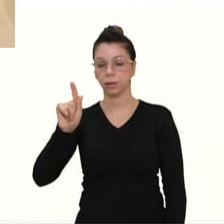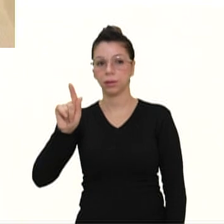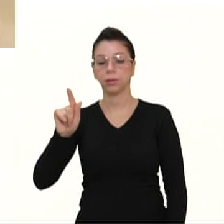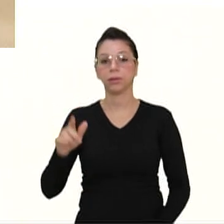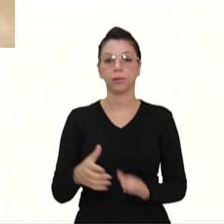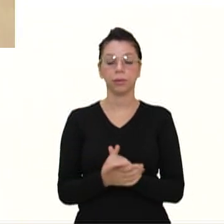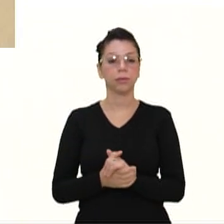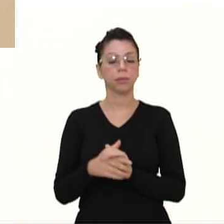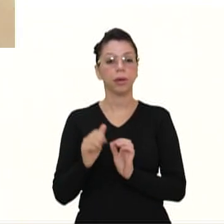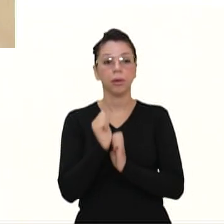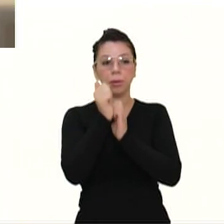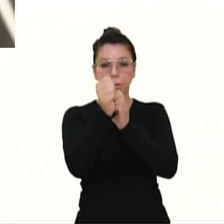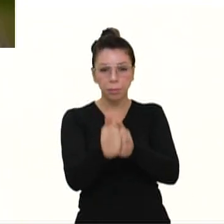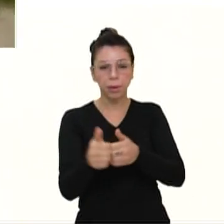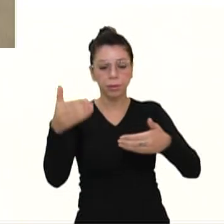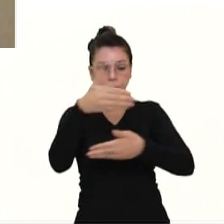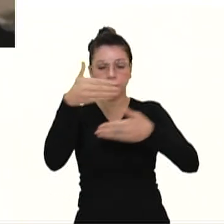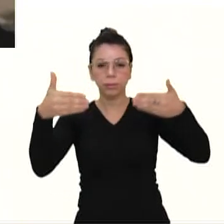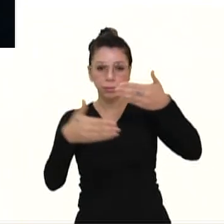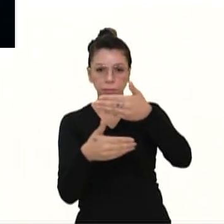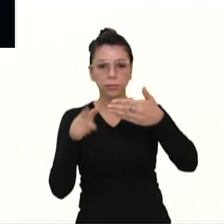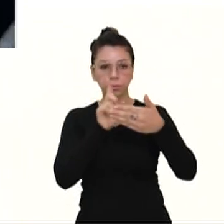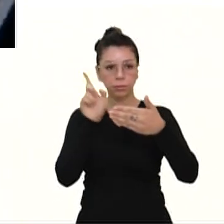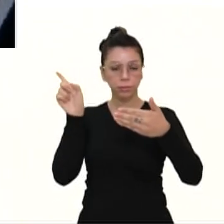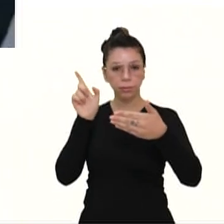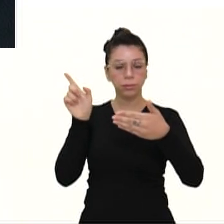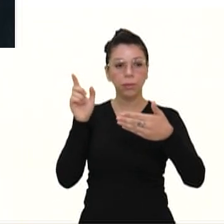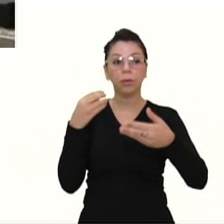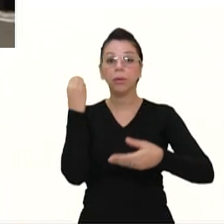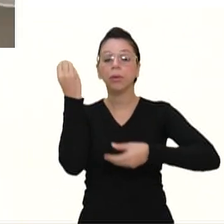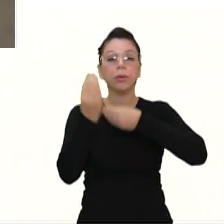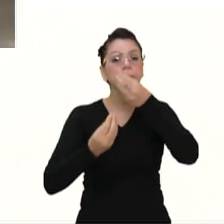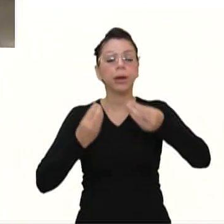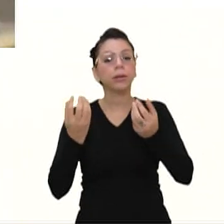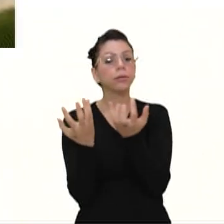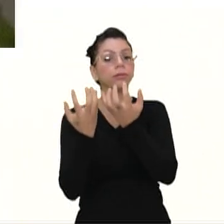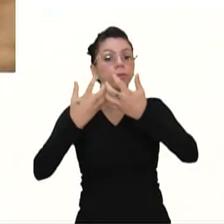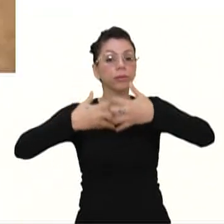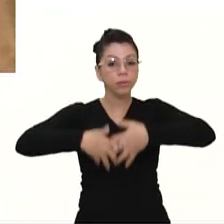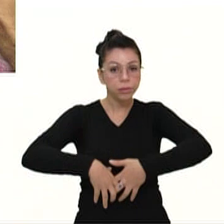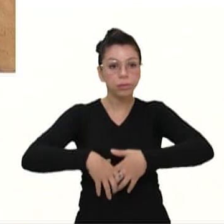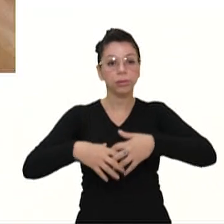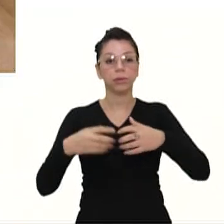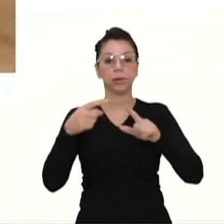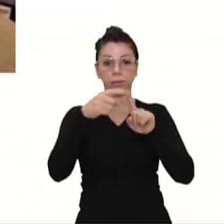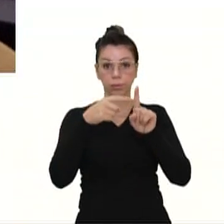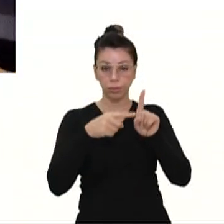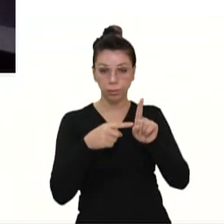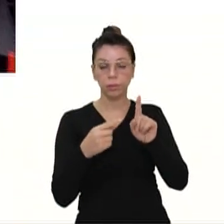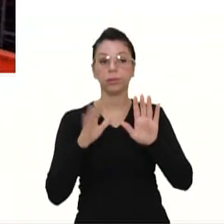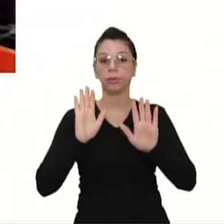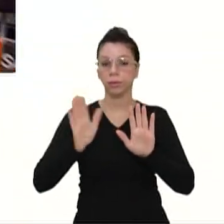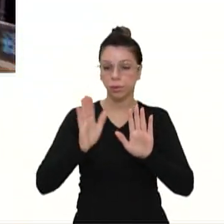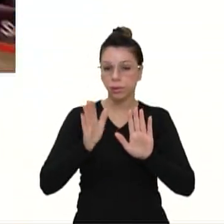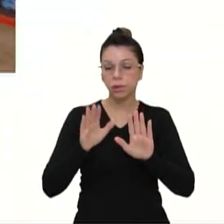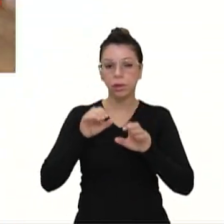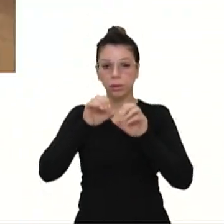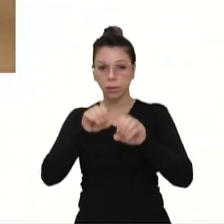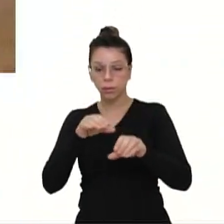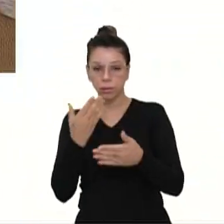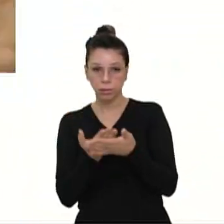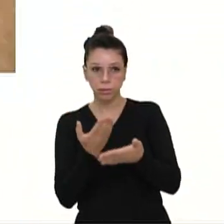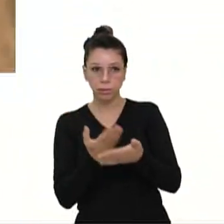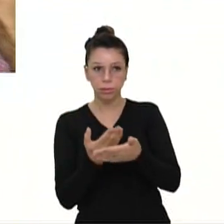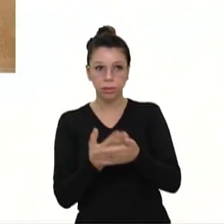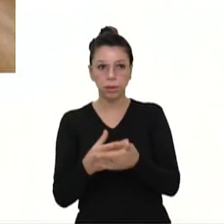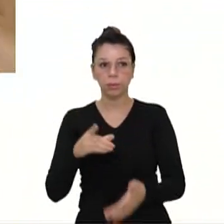e vocês podem acompanhando aqui na tela a animação, como que é essa modalidade. Lembrando que a gente já falou mais detalhadamente